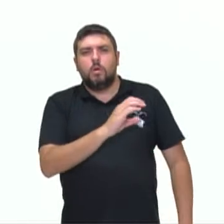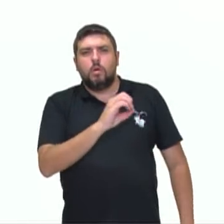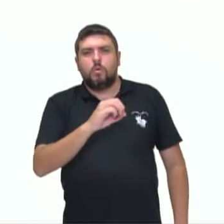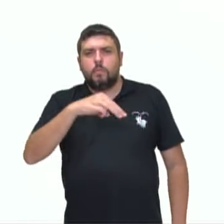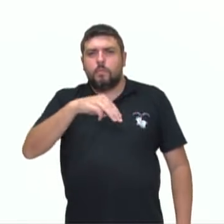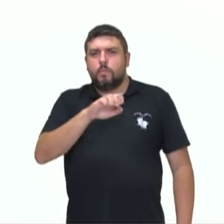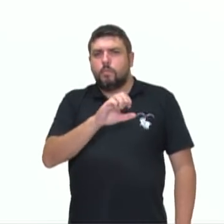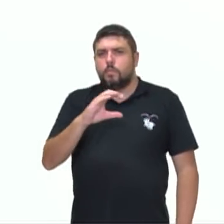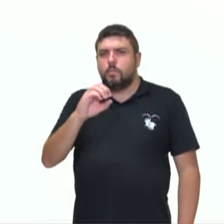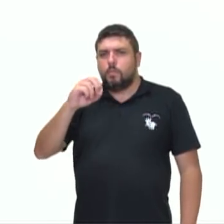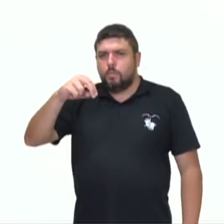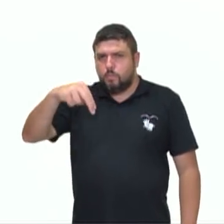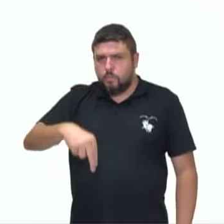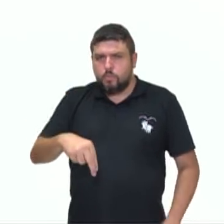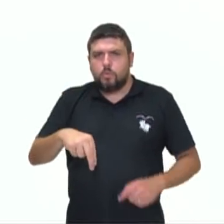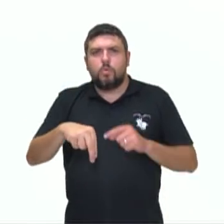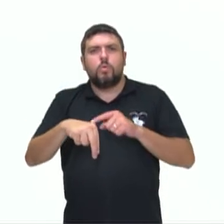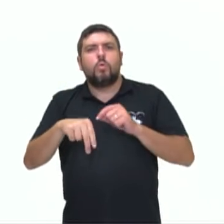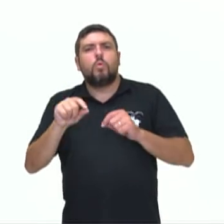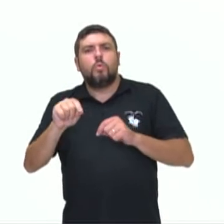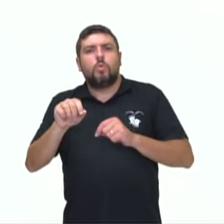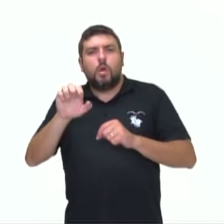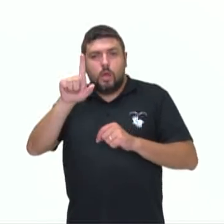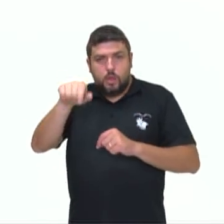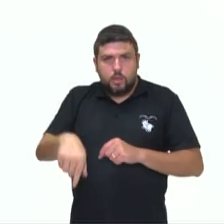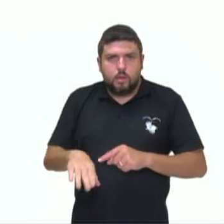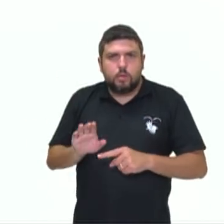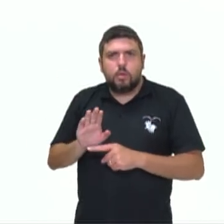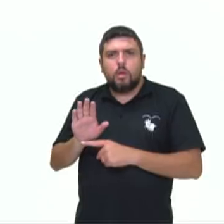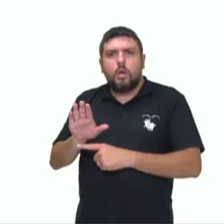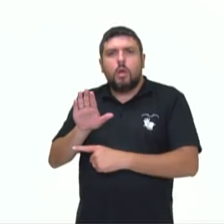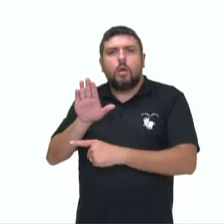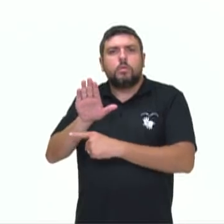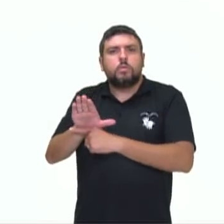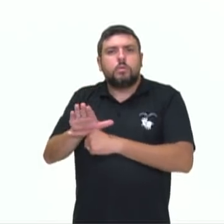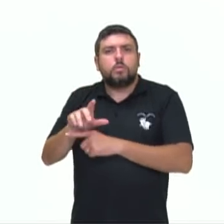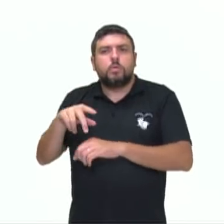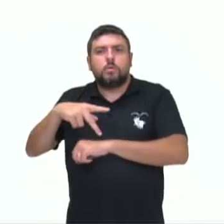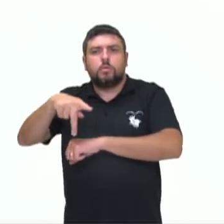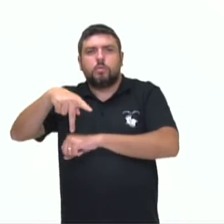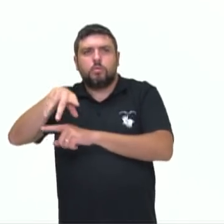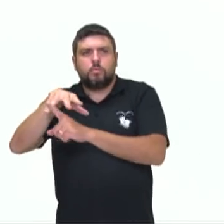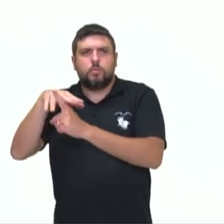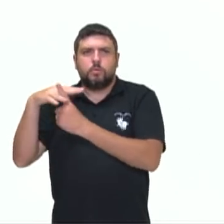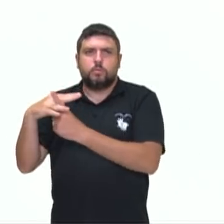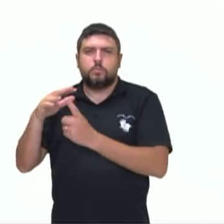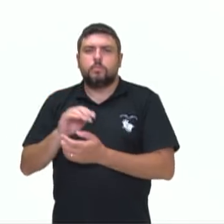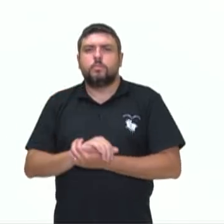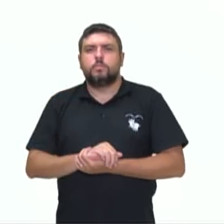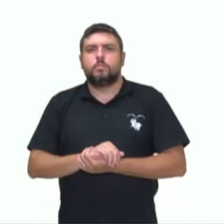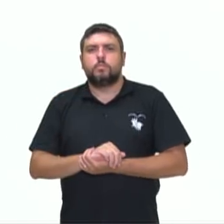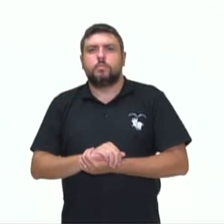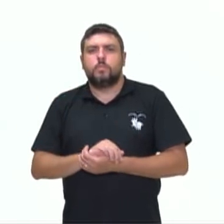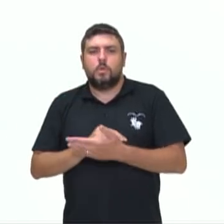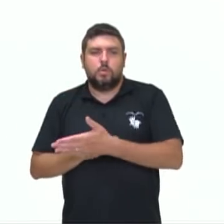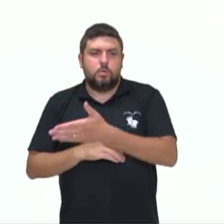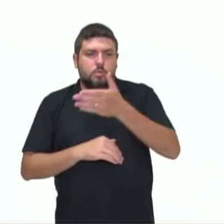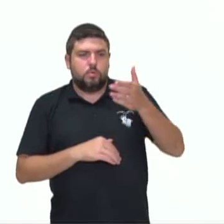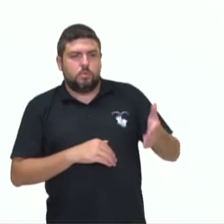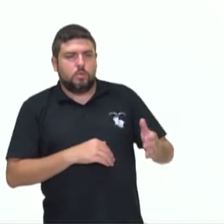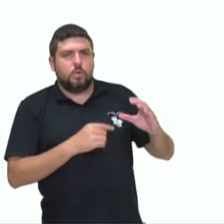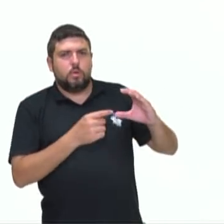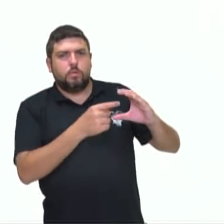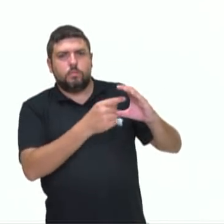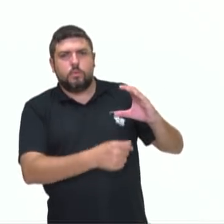para auxiliar o desenvolvimento dos países que adotavam a economia socialista. Já do lado capitalista,